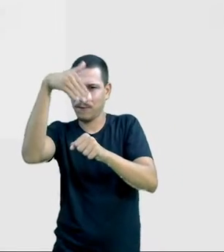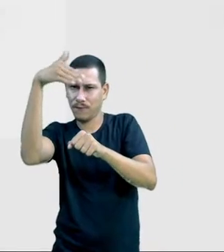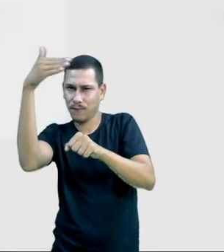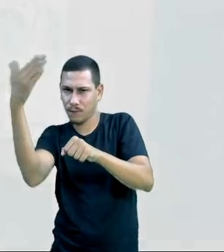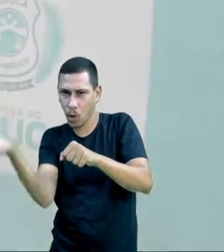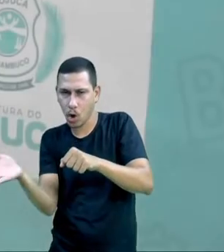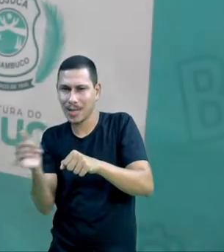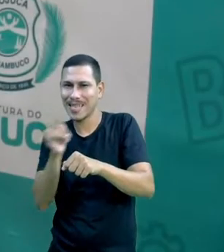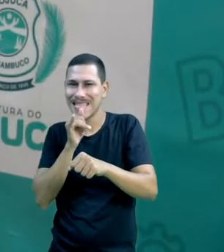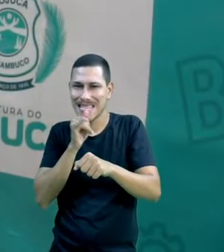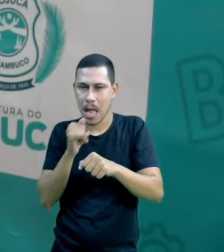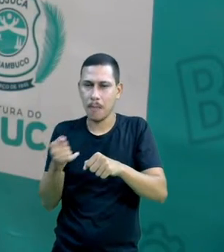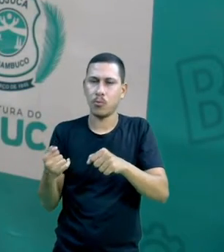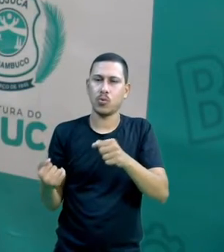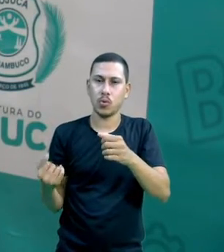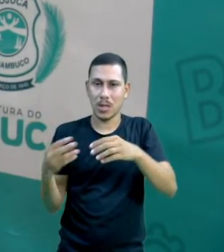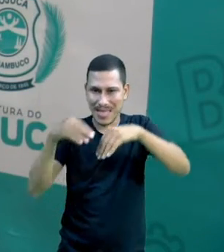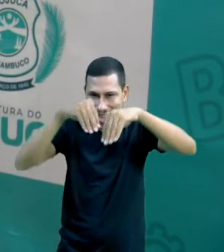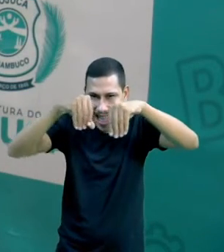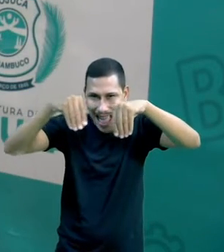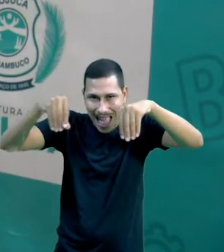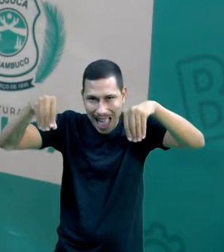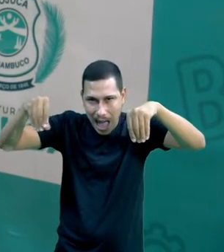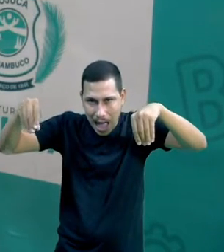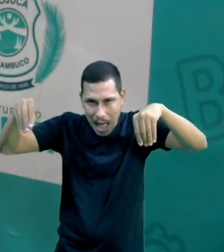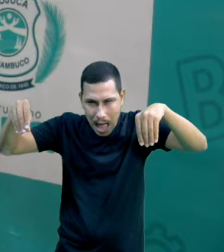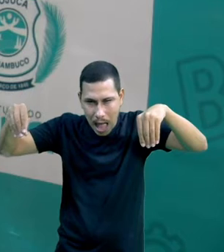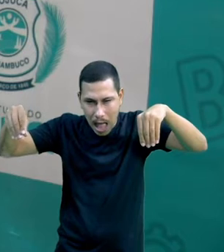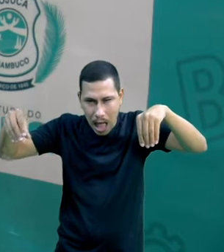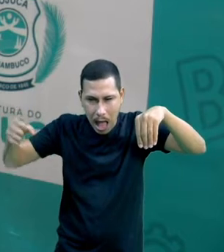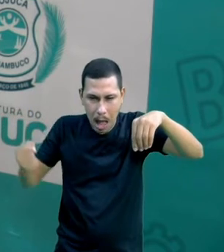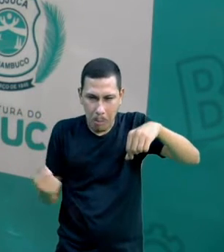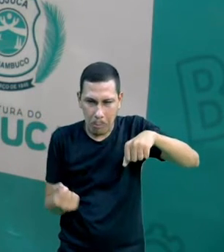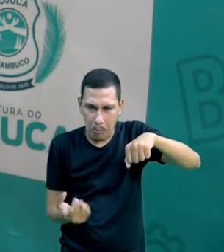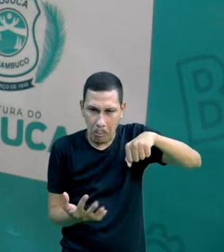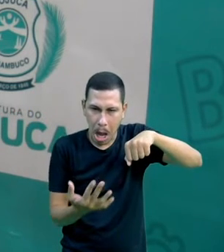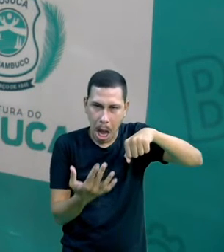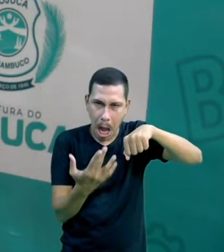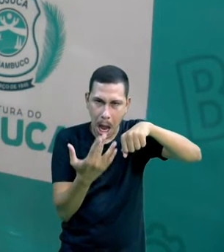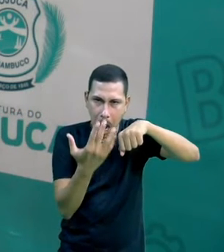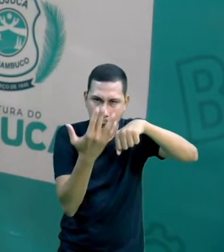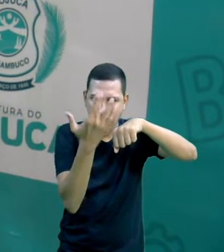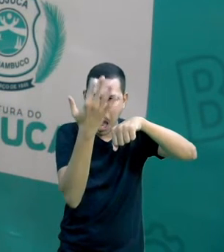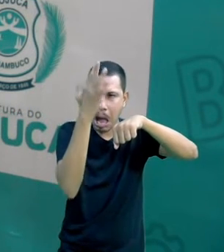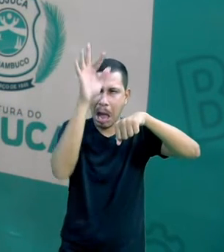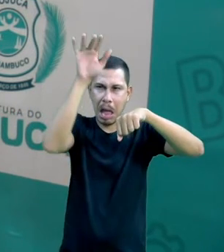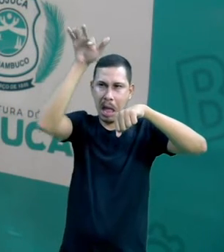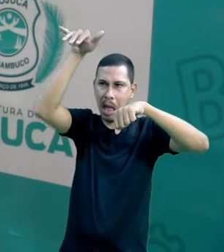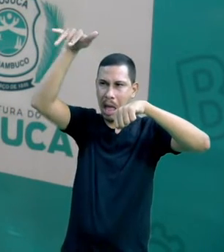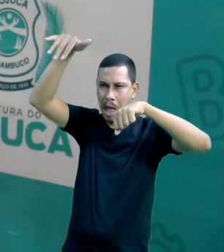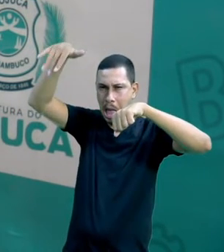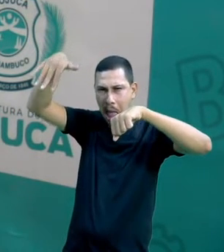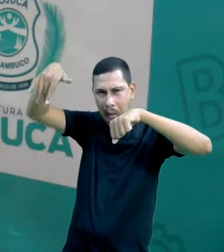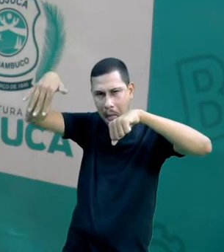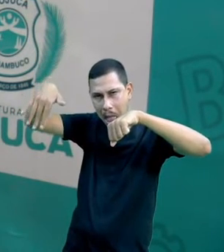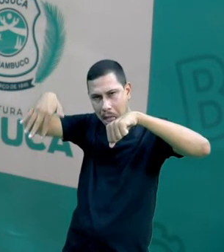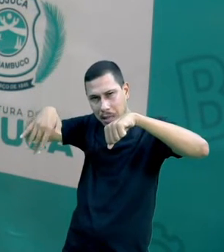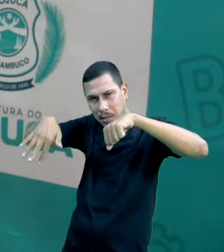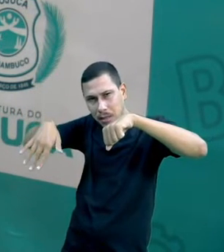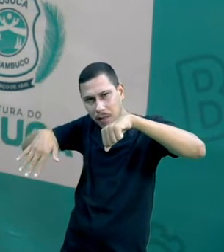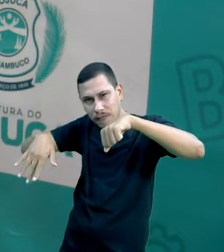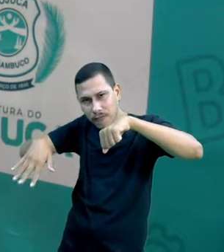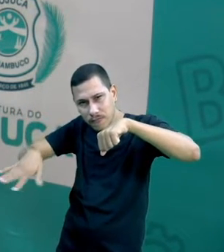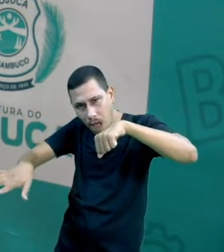o magma ele sai da Terra, é expelido através do vulcão e esse magma, de acordo com o